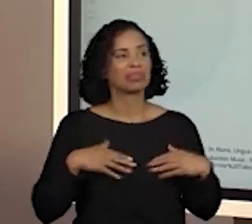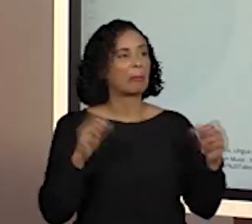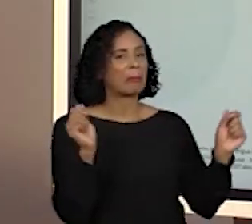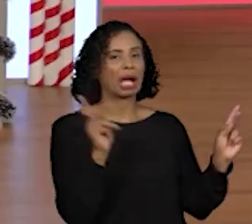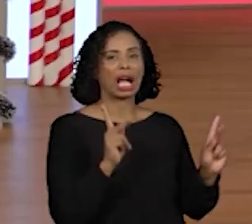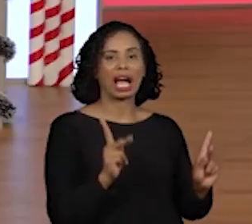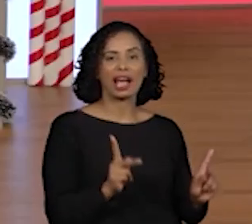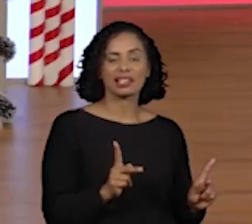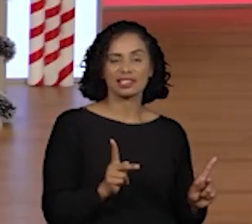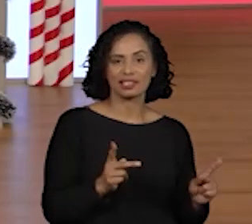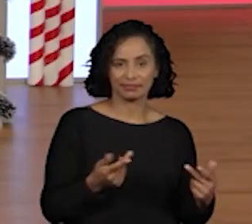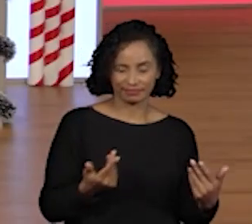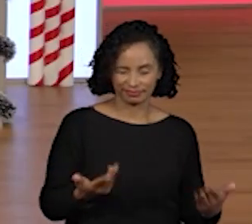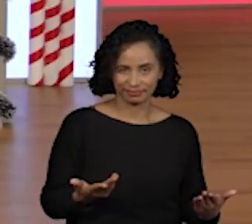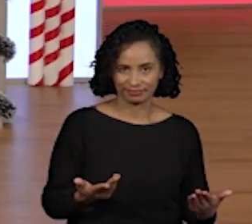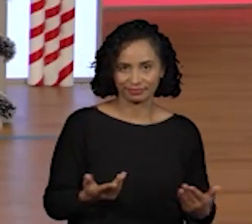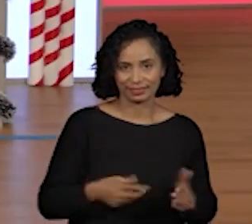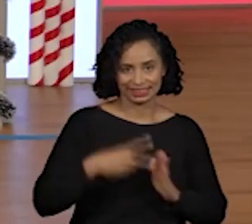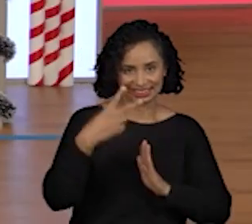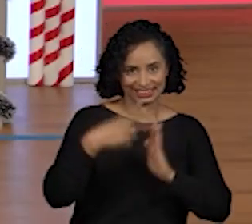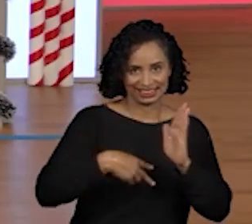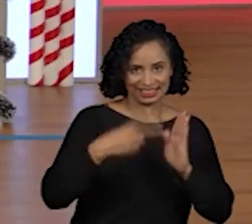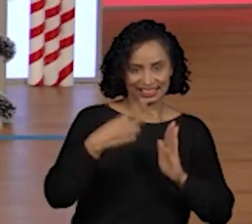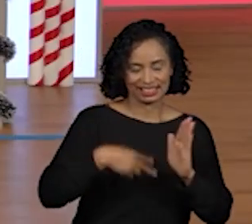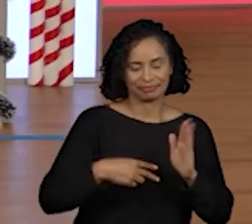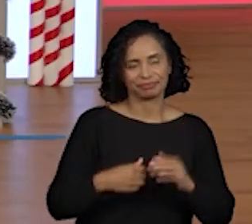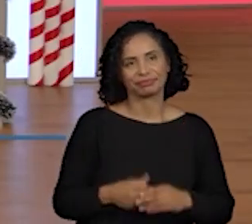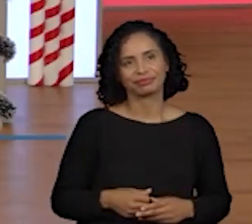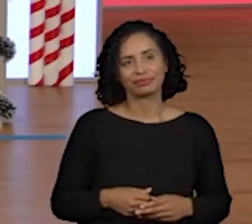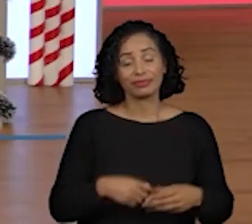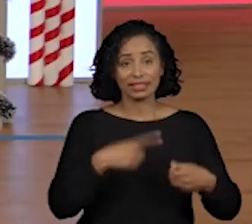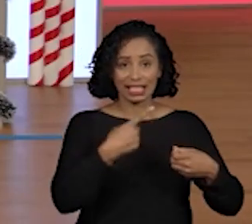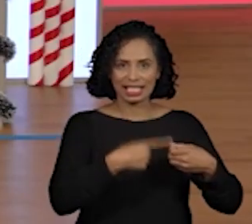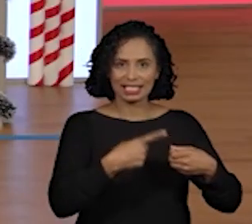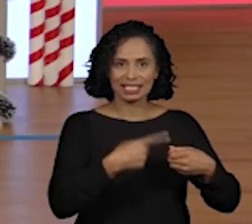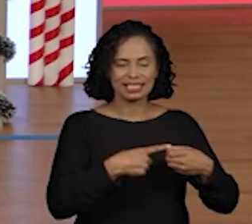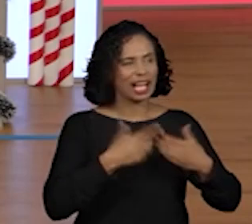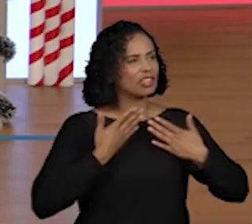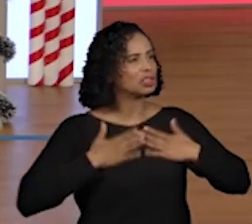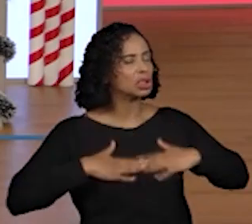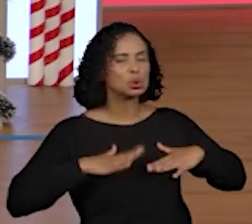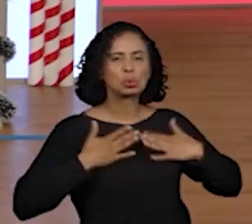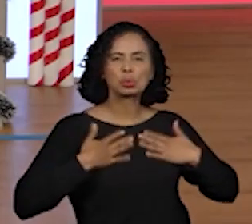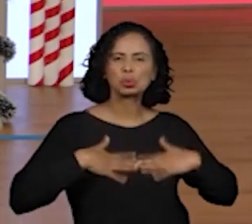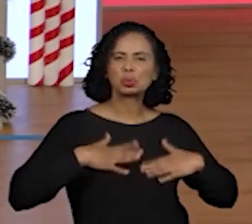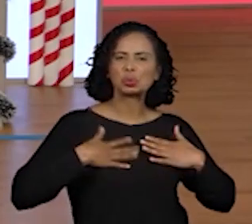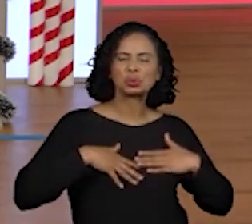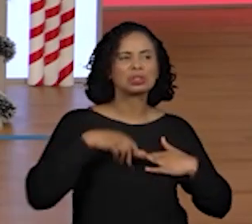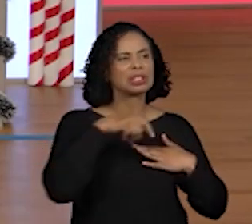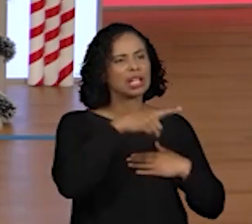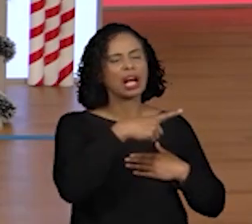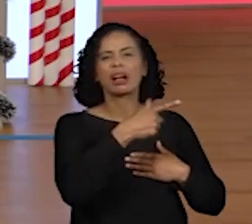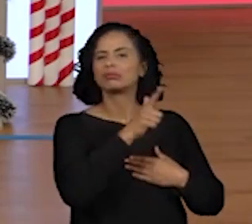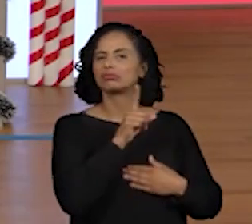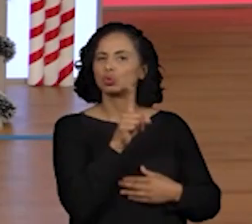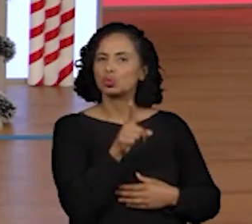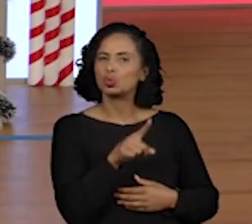recordar? Recordem aqui comigo. Nesta pacata cidade havia um zoológico, o seu